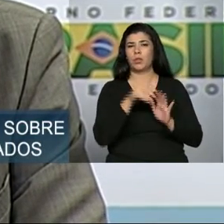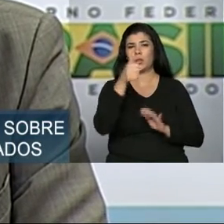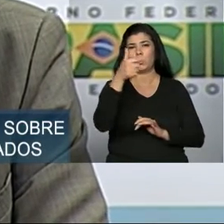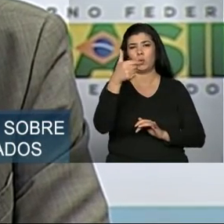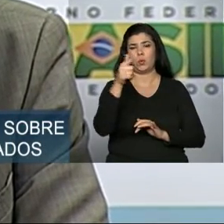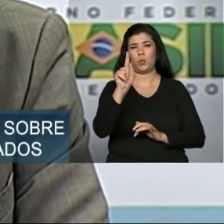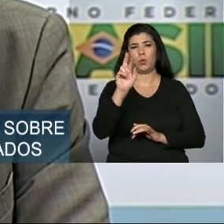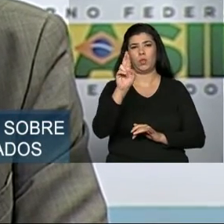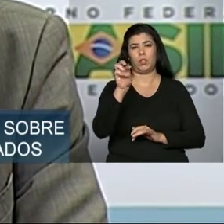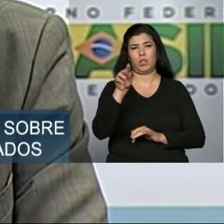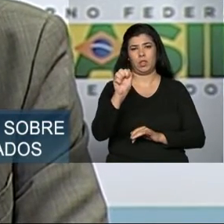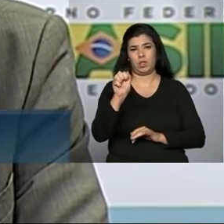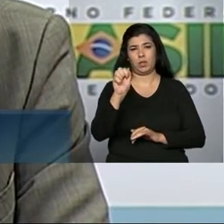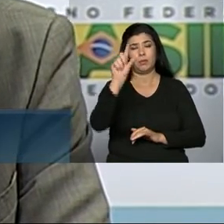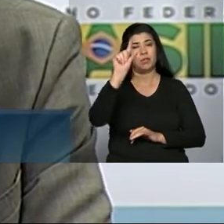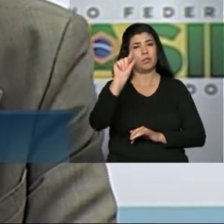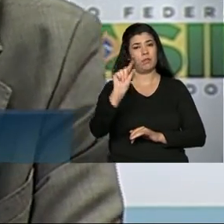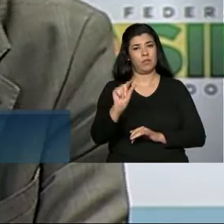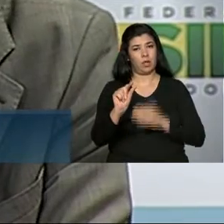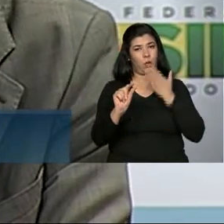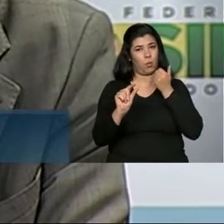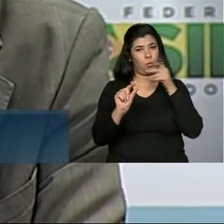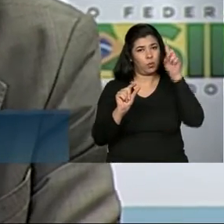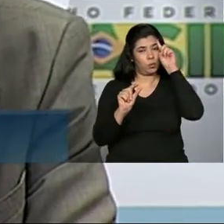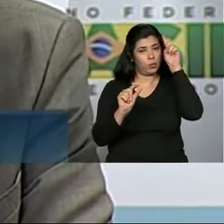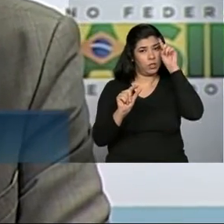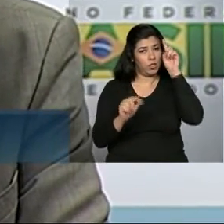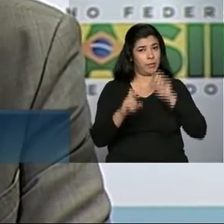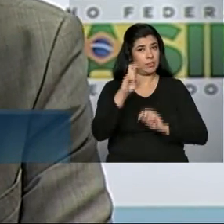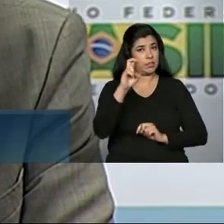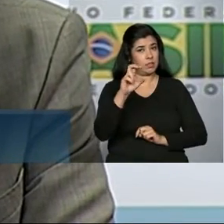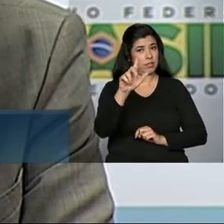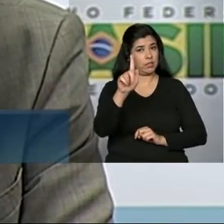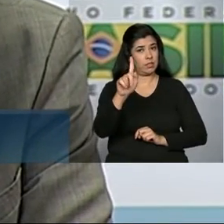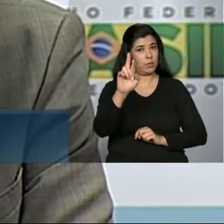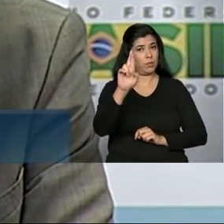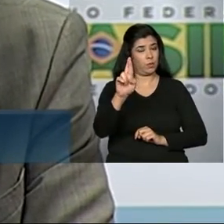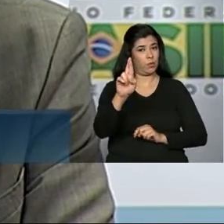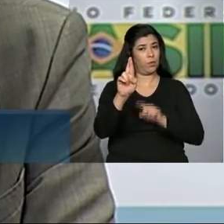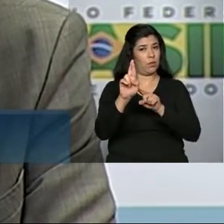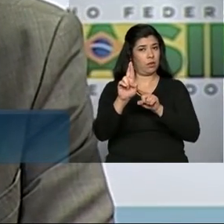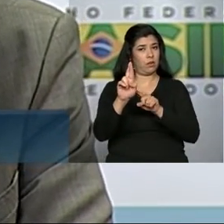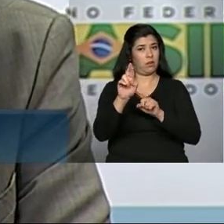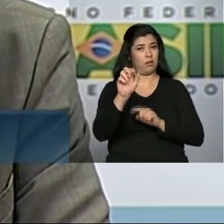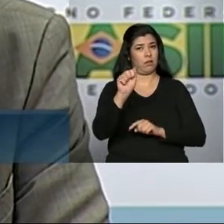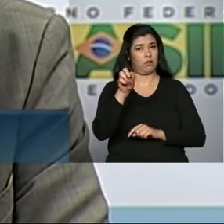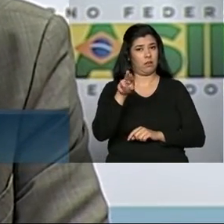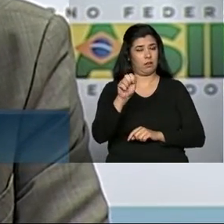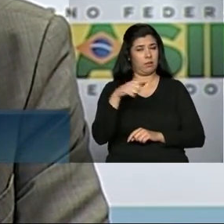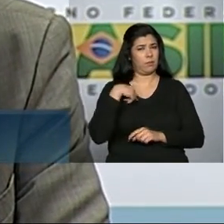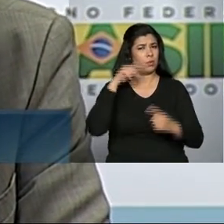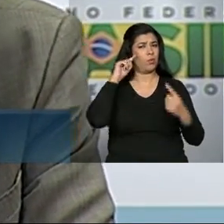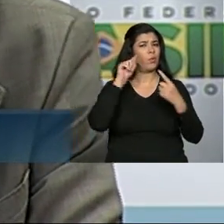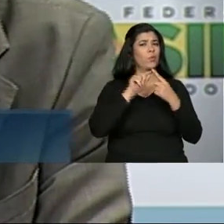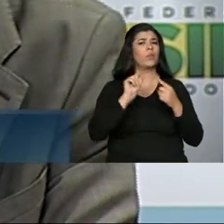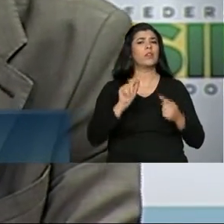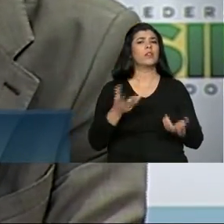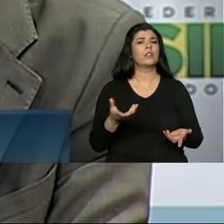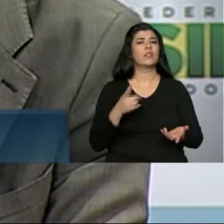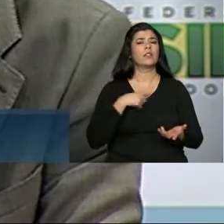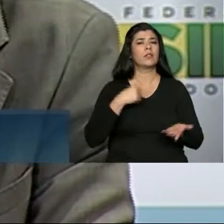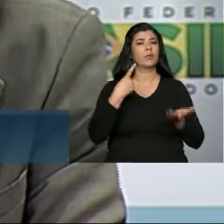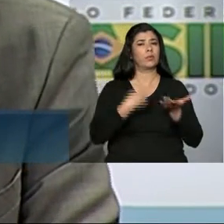gramas para 5 gramas, uma redução da ordem de 56%. Isso não será obtido apenas com